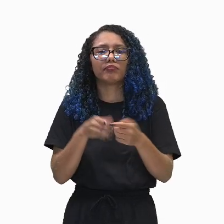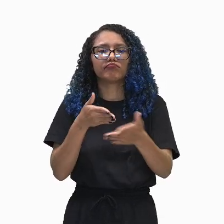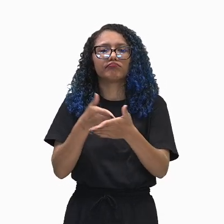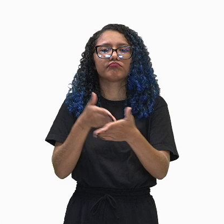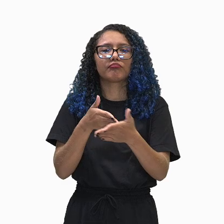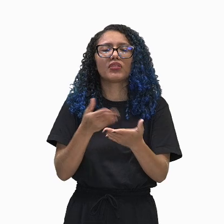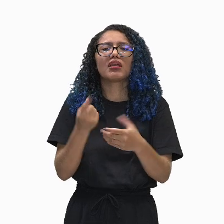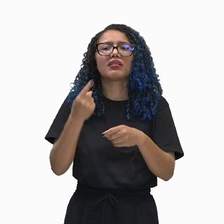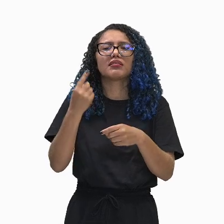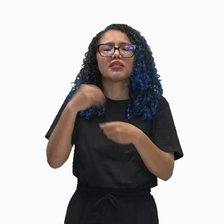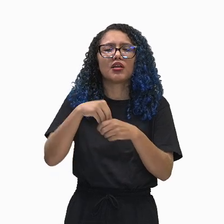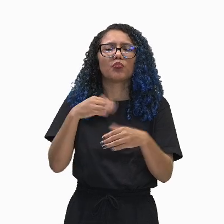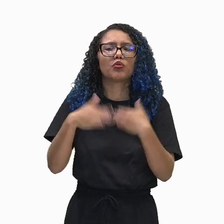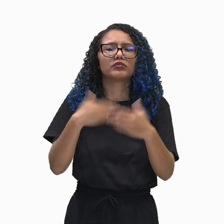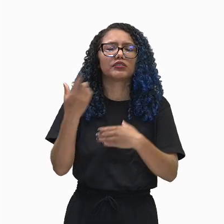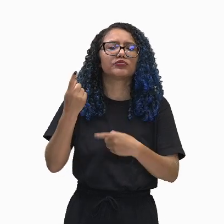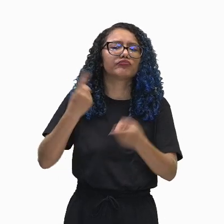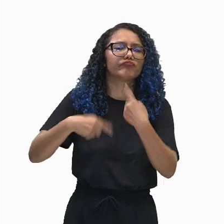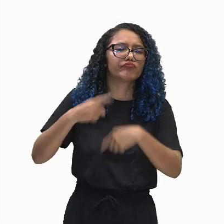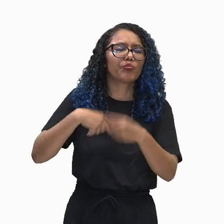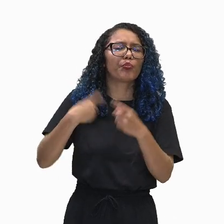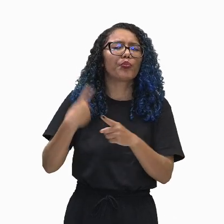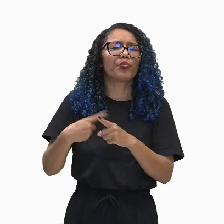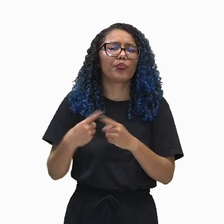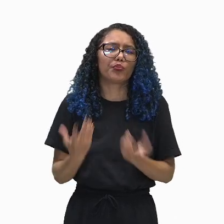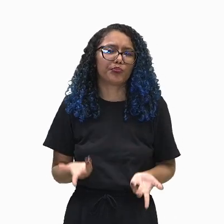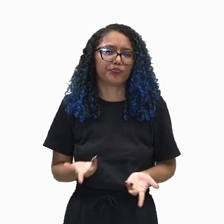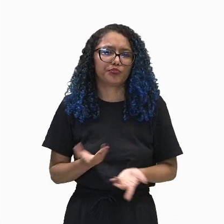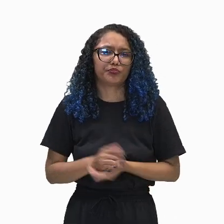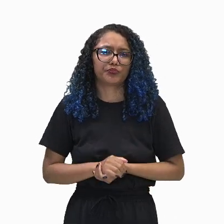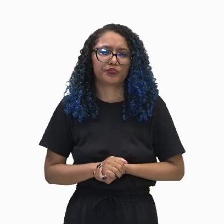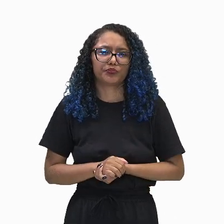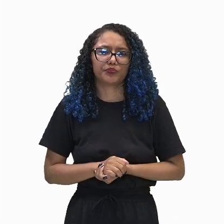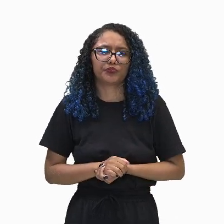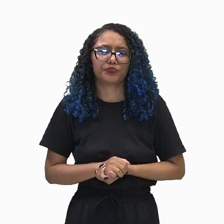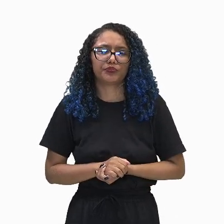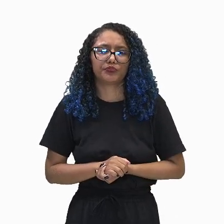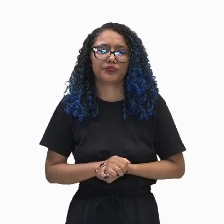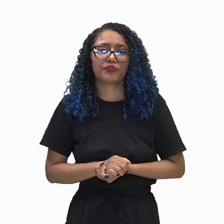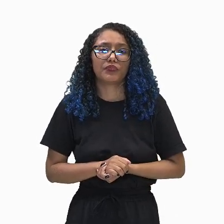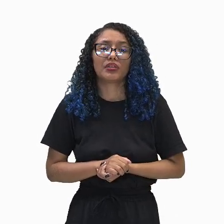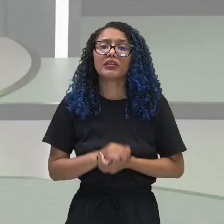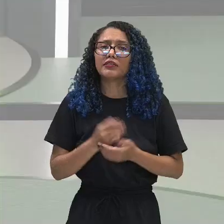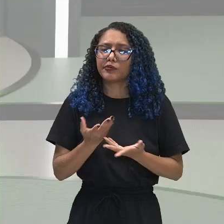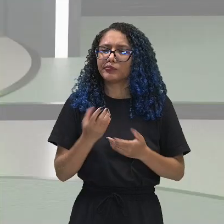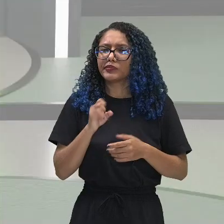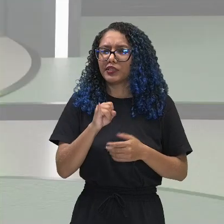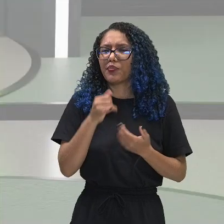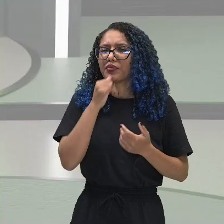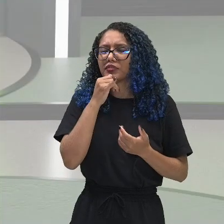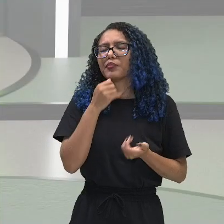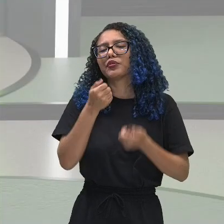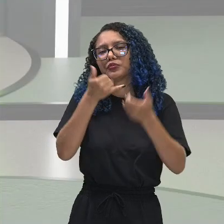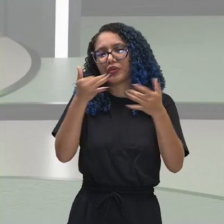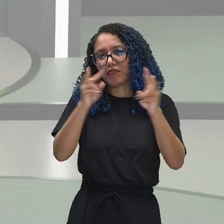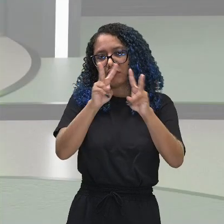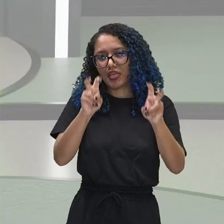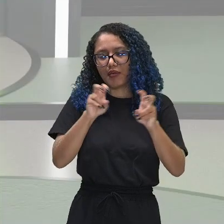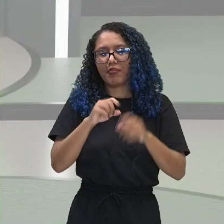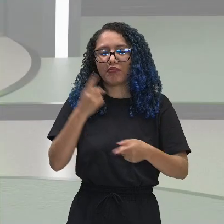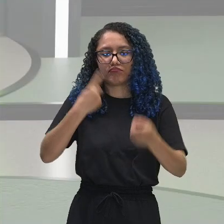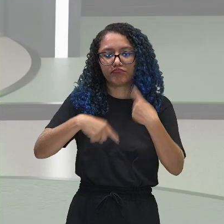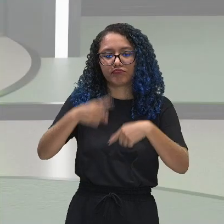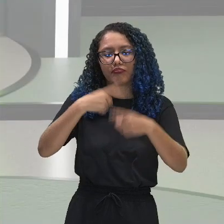processo metabólico, porque toda vez que eu falar de metabolismo aqui para vocês, quer dizer que é uma